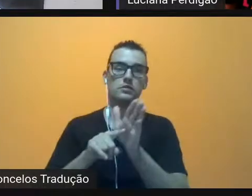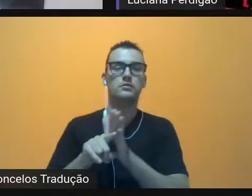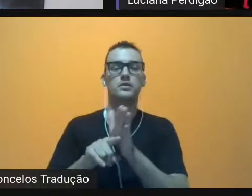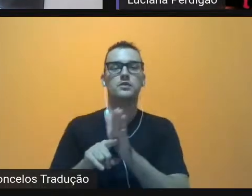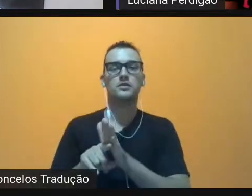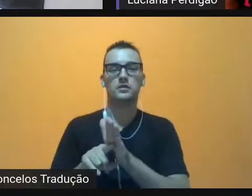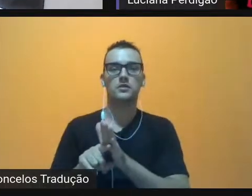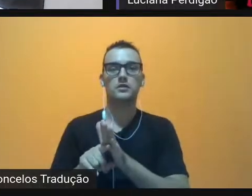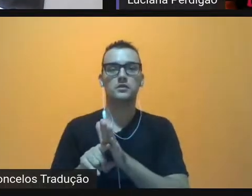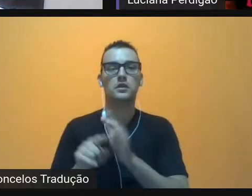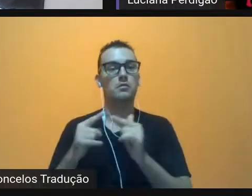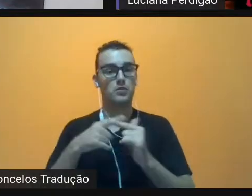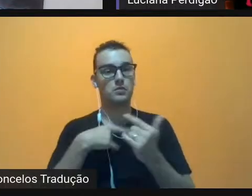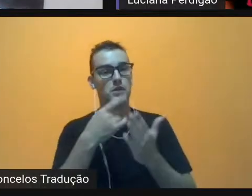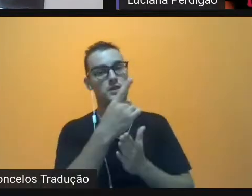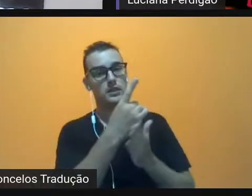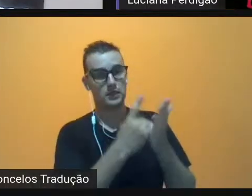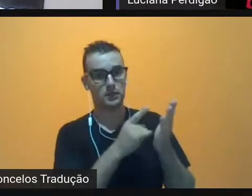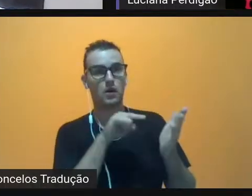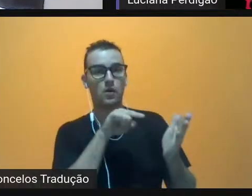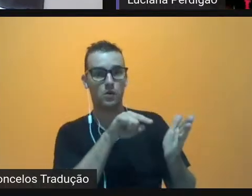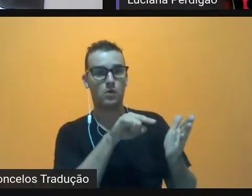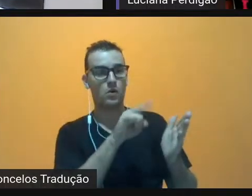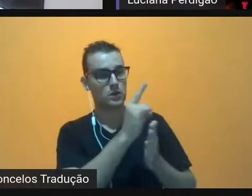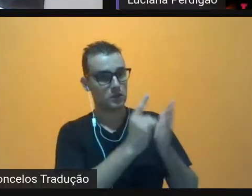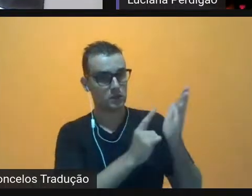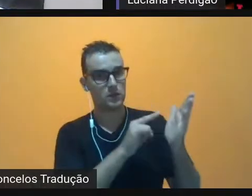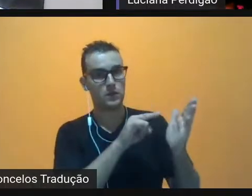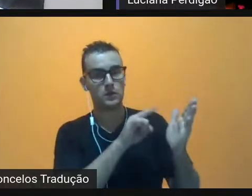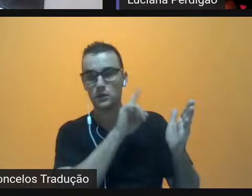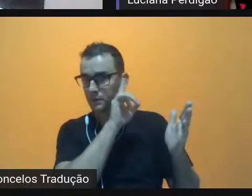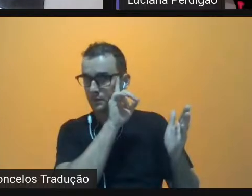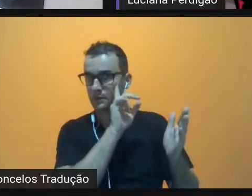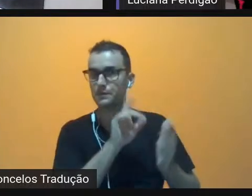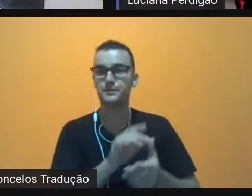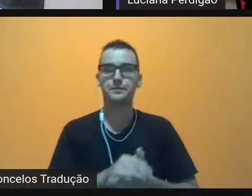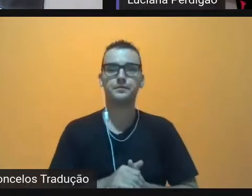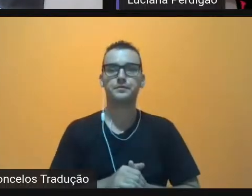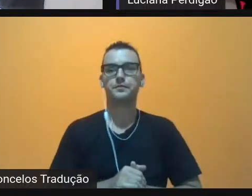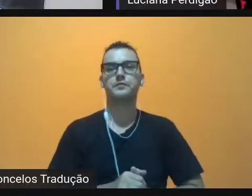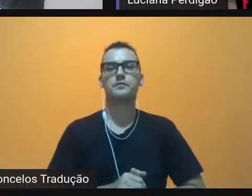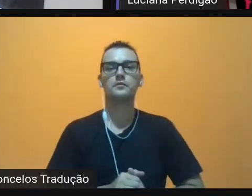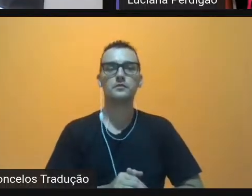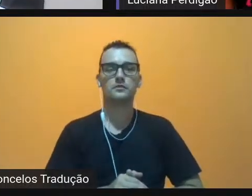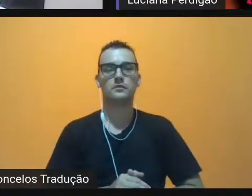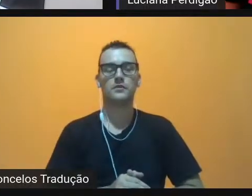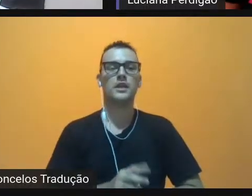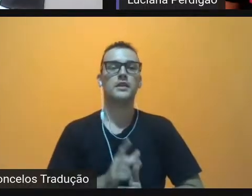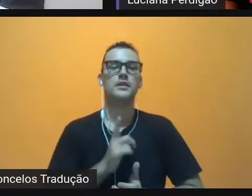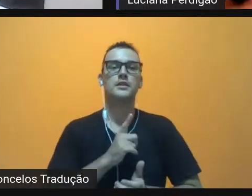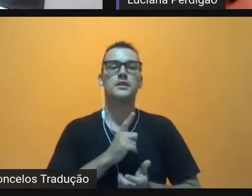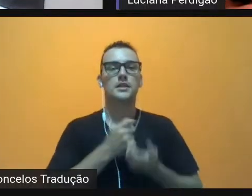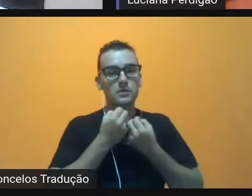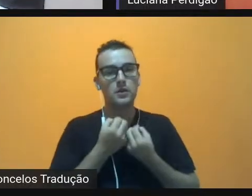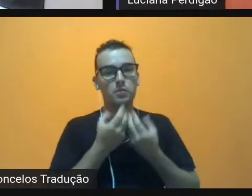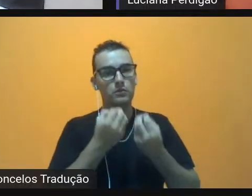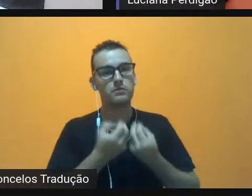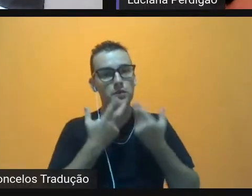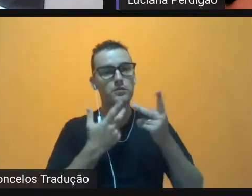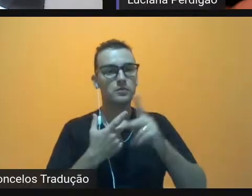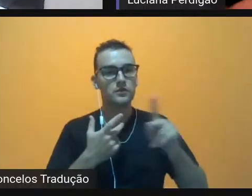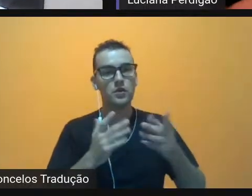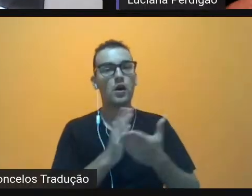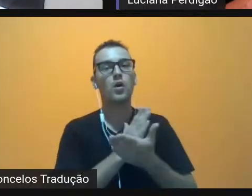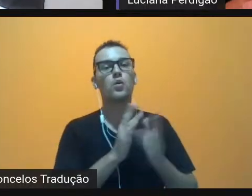tá? Lá na minha dissertação, tem até alguns depoimentos, né, de professores